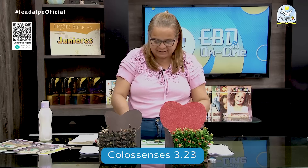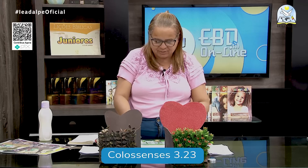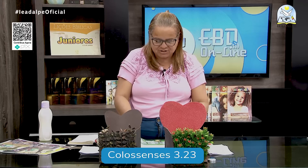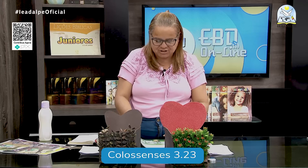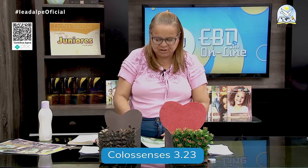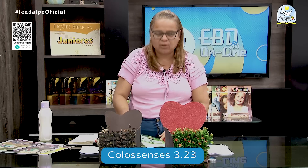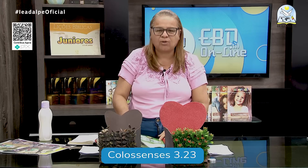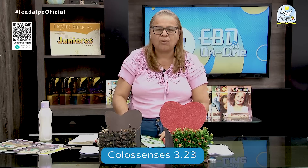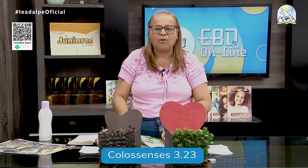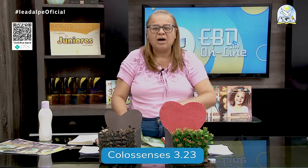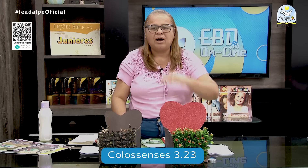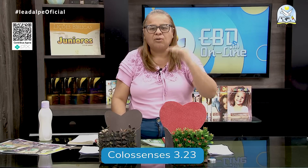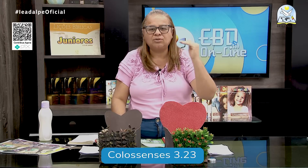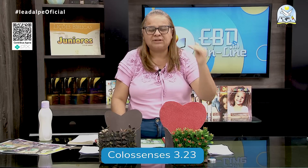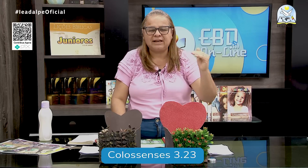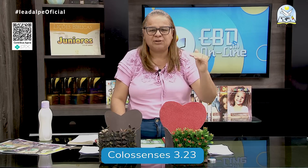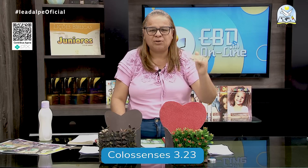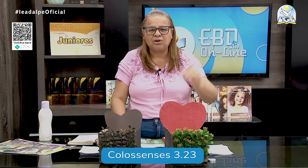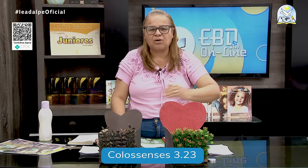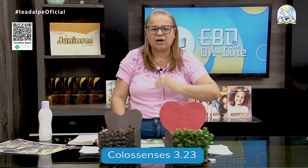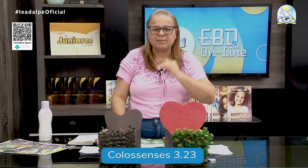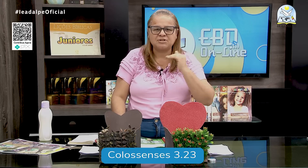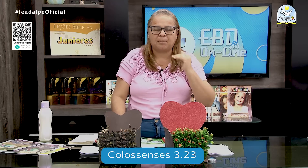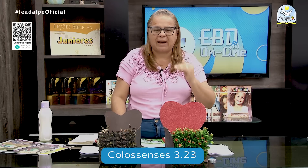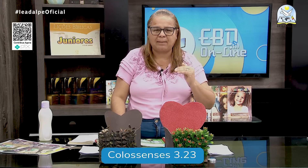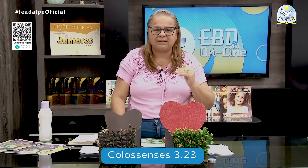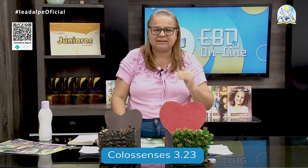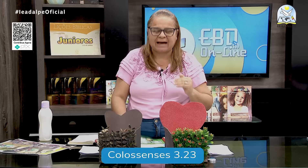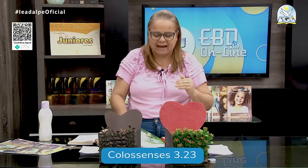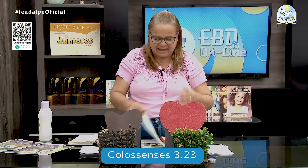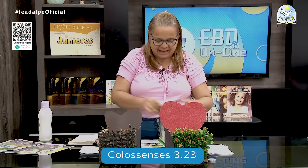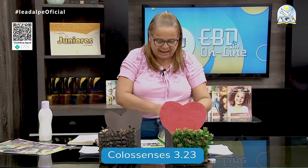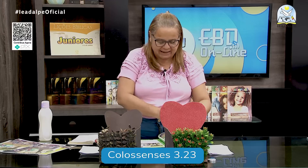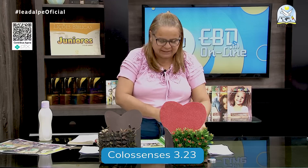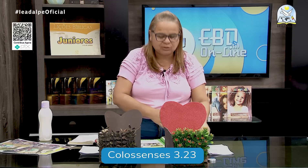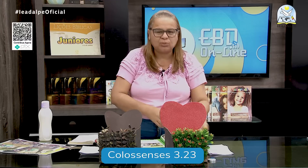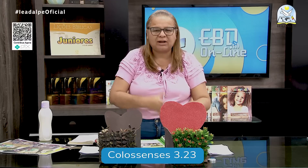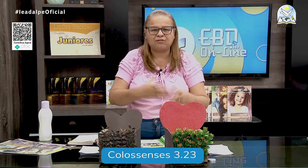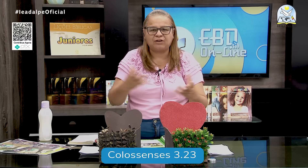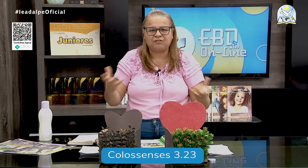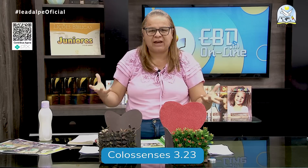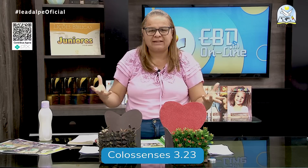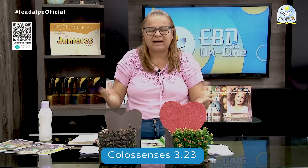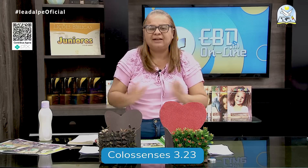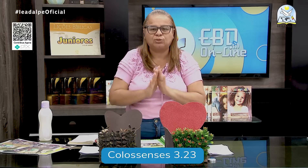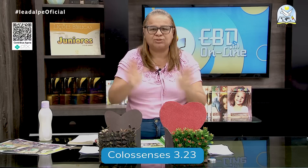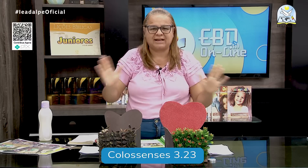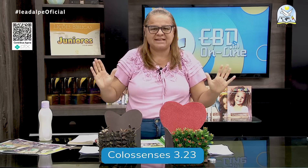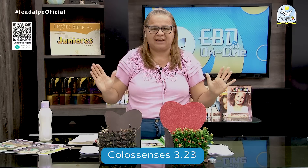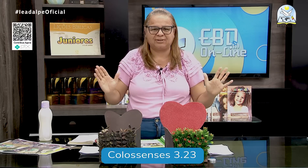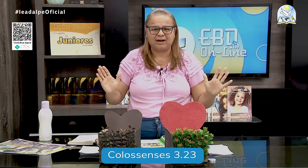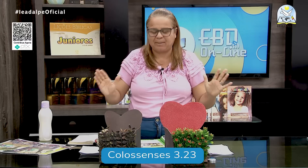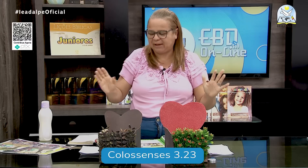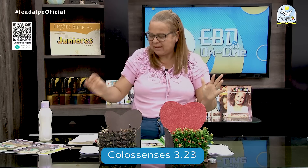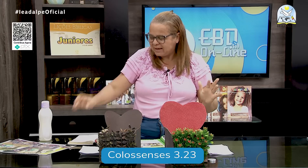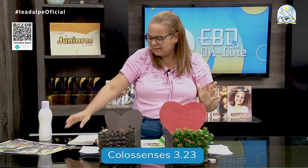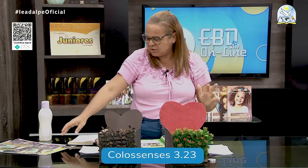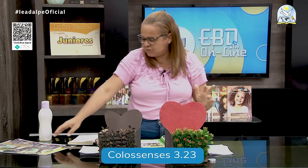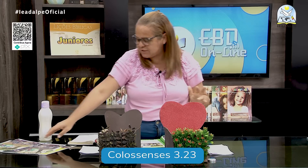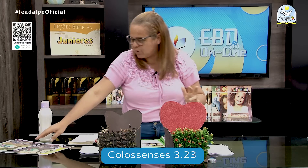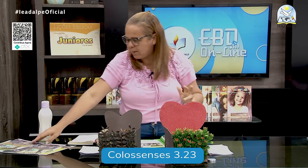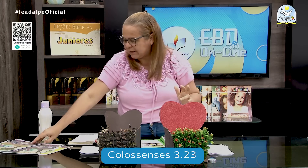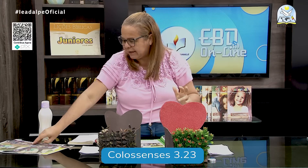então a gente colocou o título colocamos o para meditar a leitura que foi feita e tudo dá certo Amém